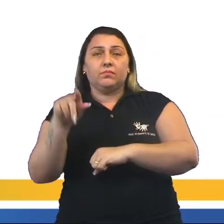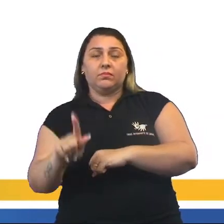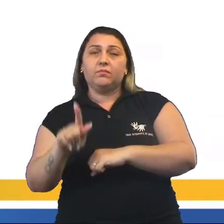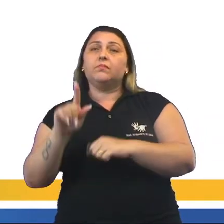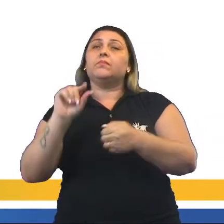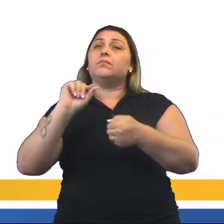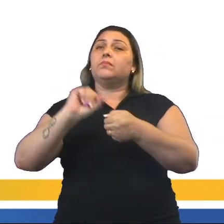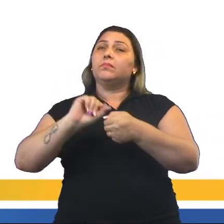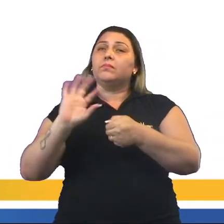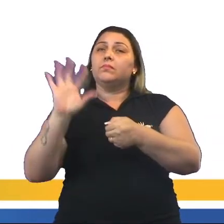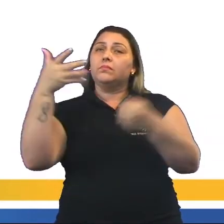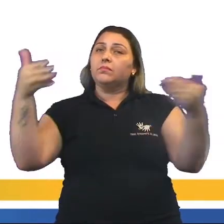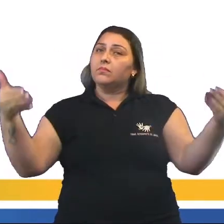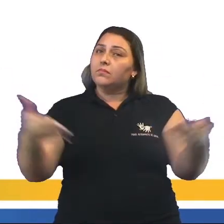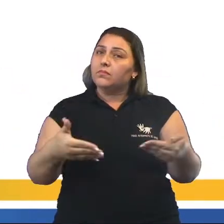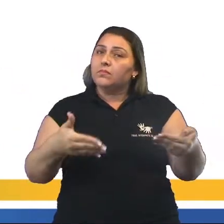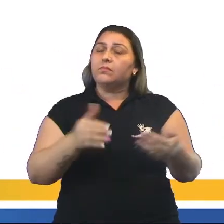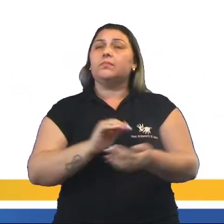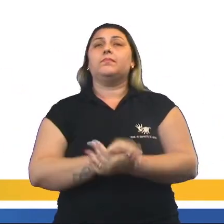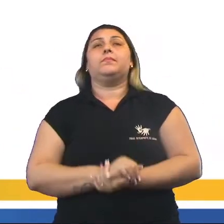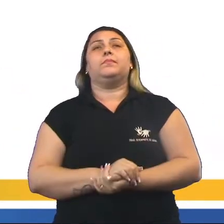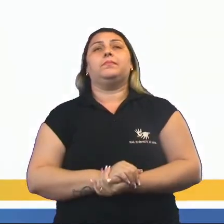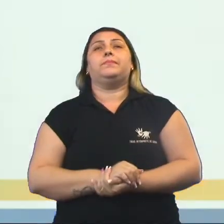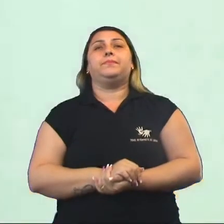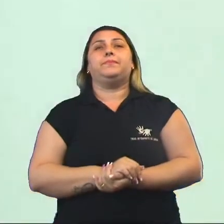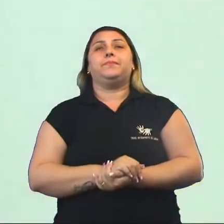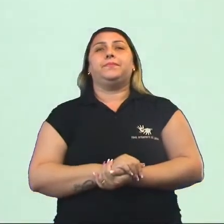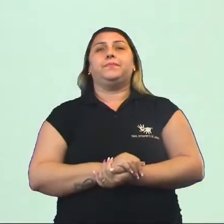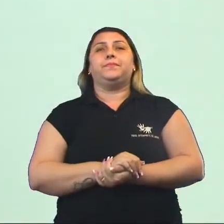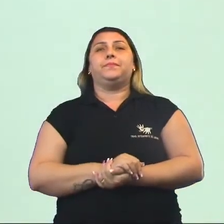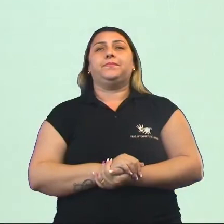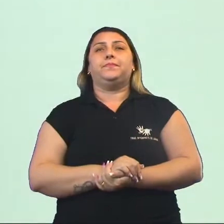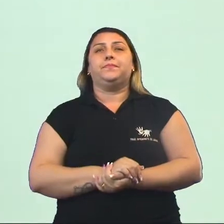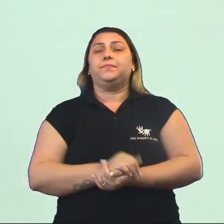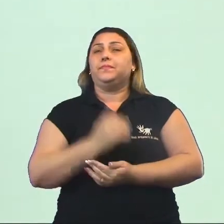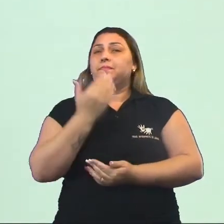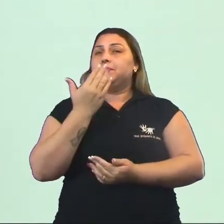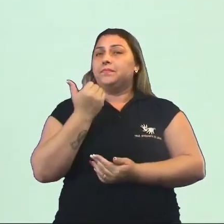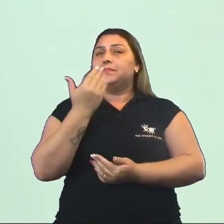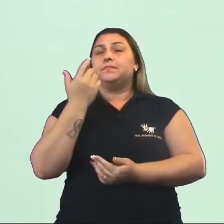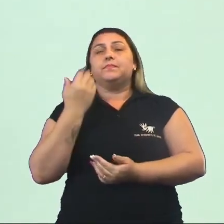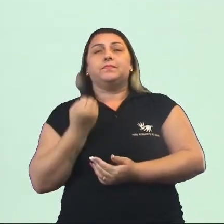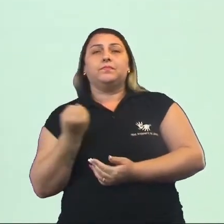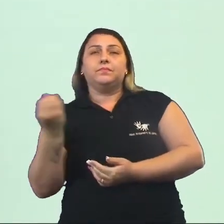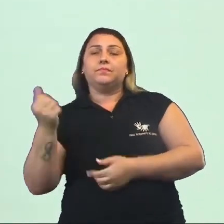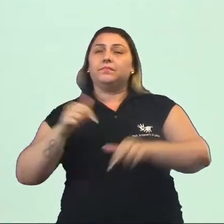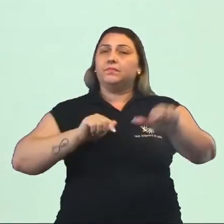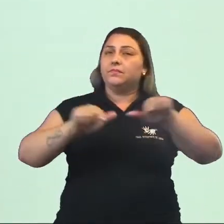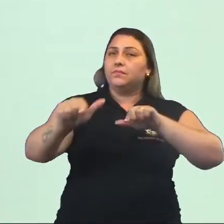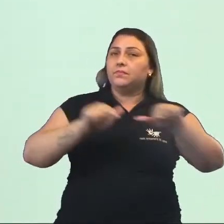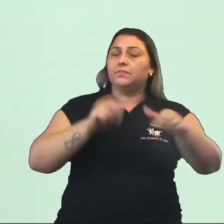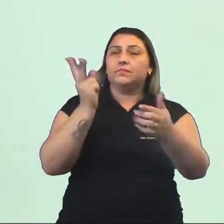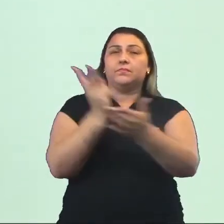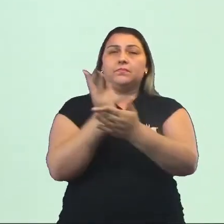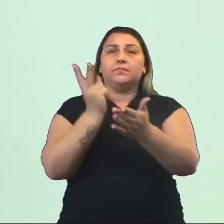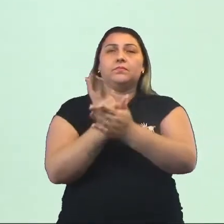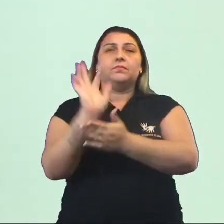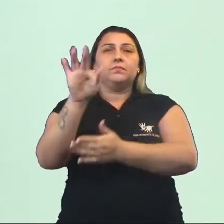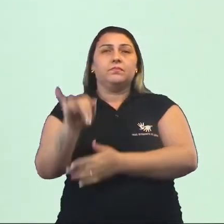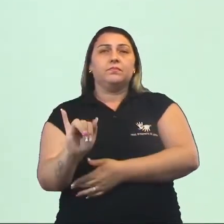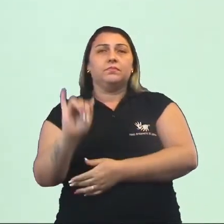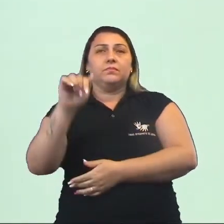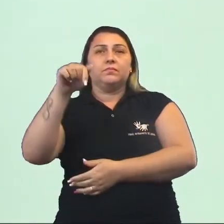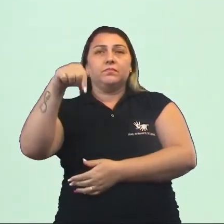no final, ele vai ficar nesse formato, ok? Aprendendo, comendo, viajando, trabalhando, sempre com esse finalzinho